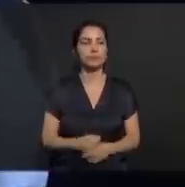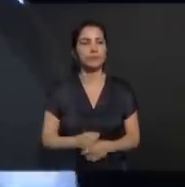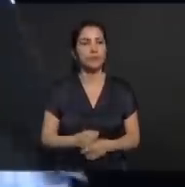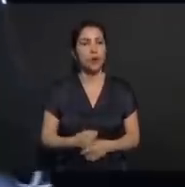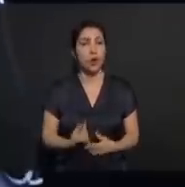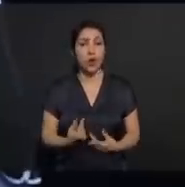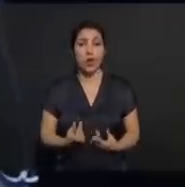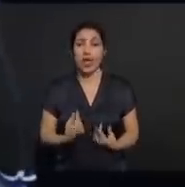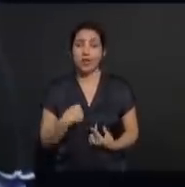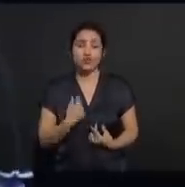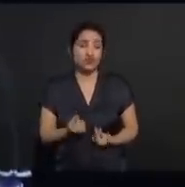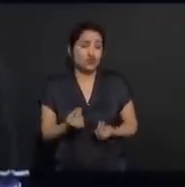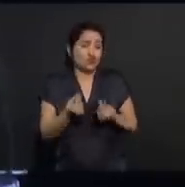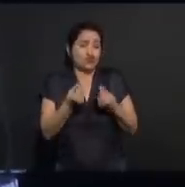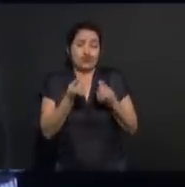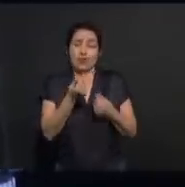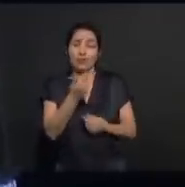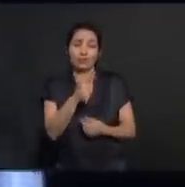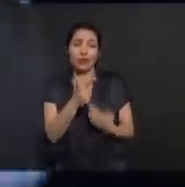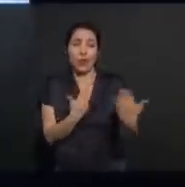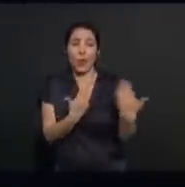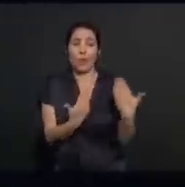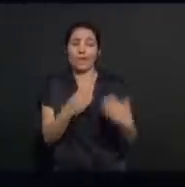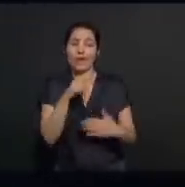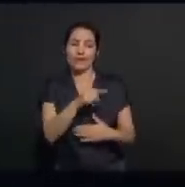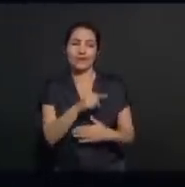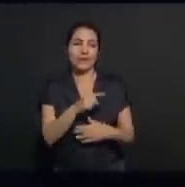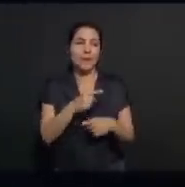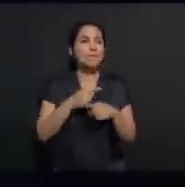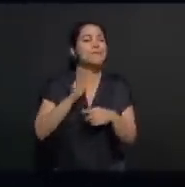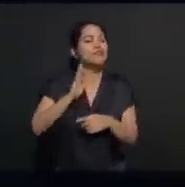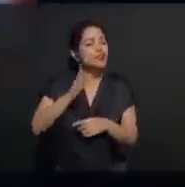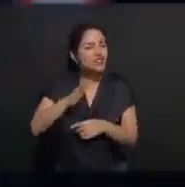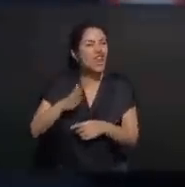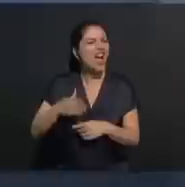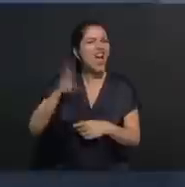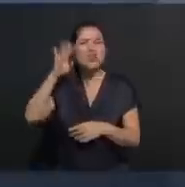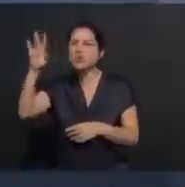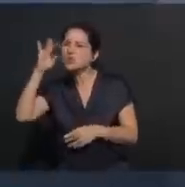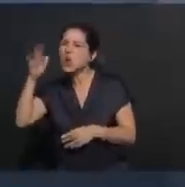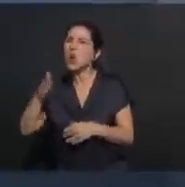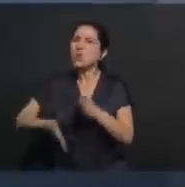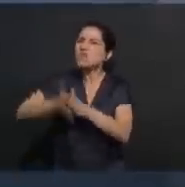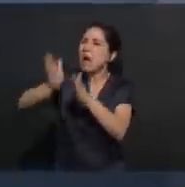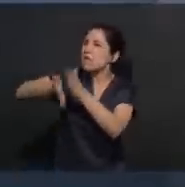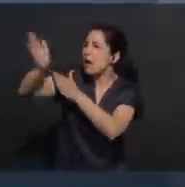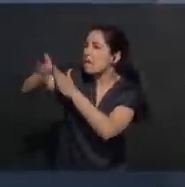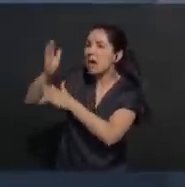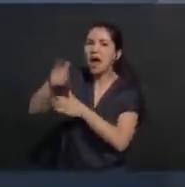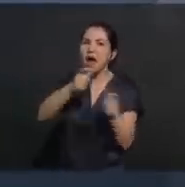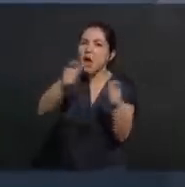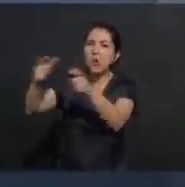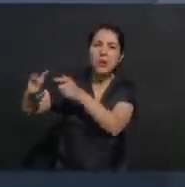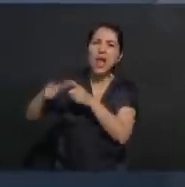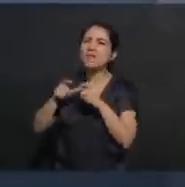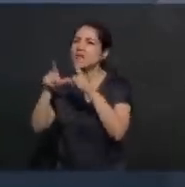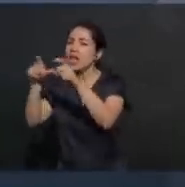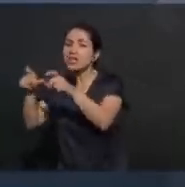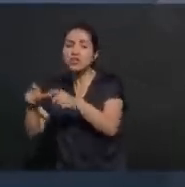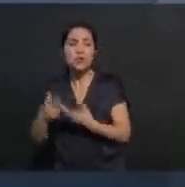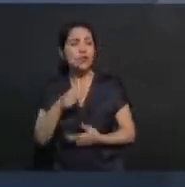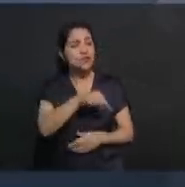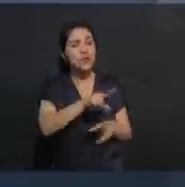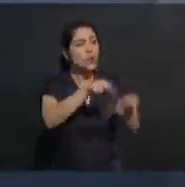seu funcionário, mas eu já realizei sonhos e viajei para lugares que você nunca foi. Sabe por quê? Você